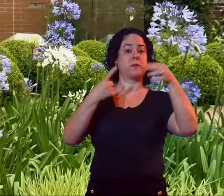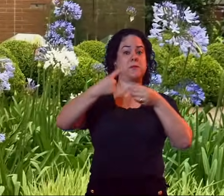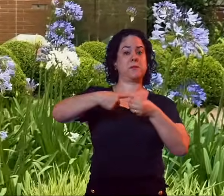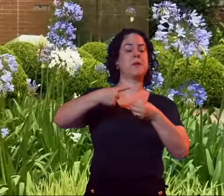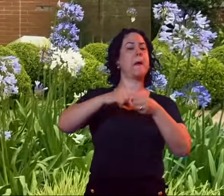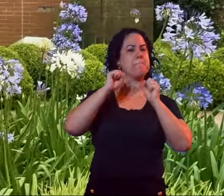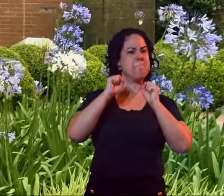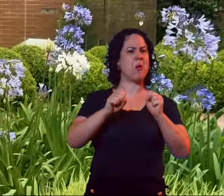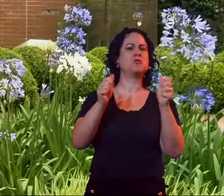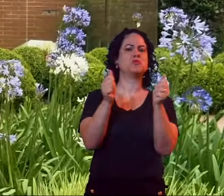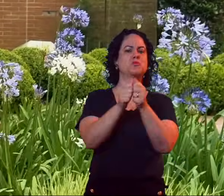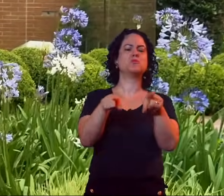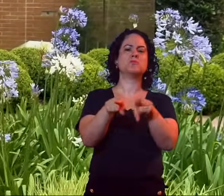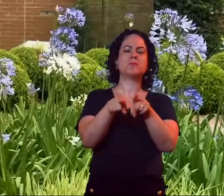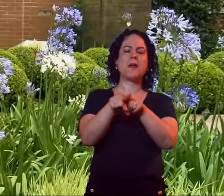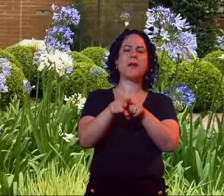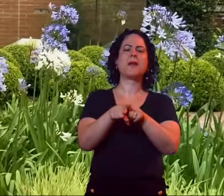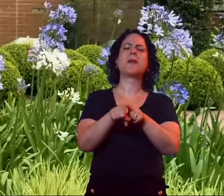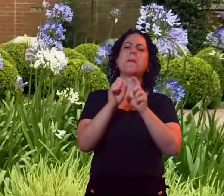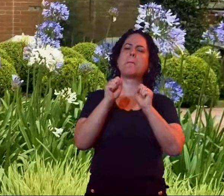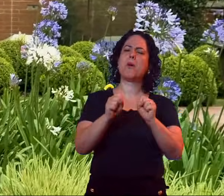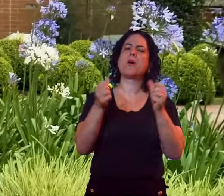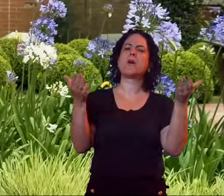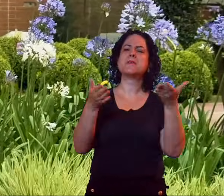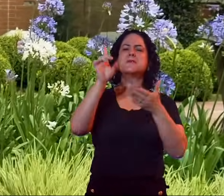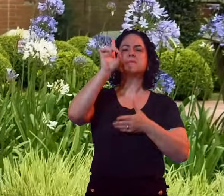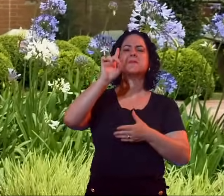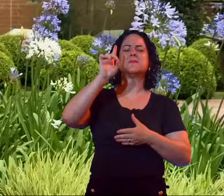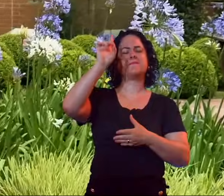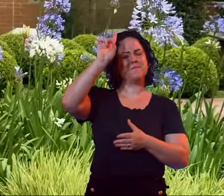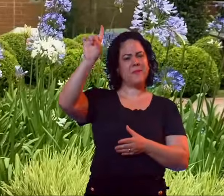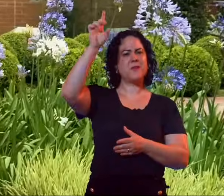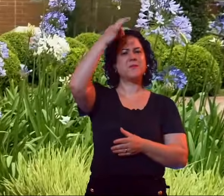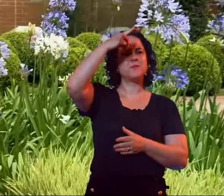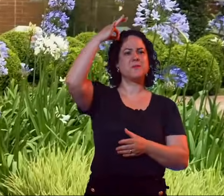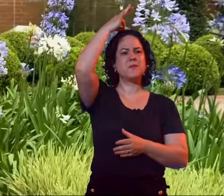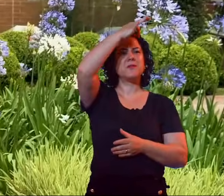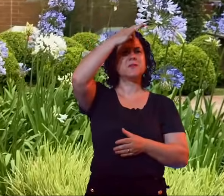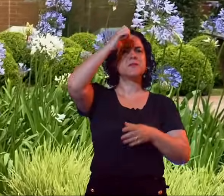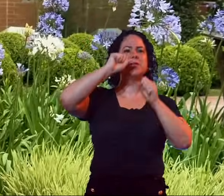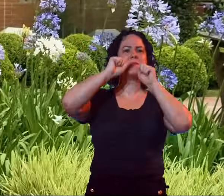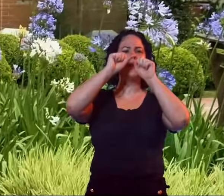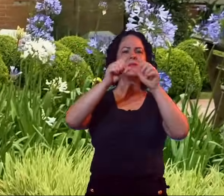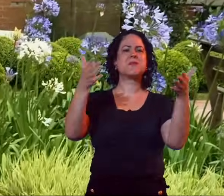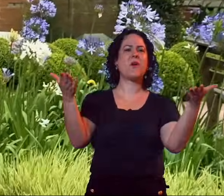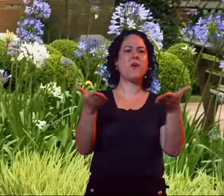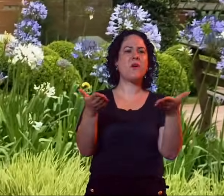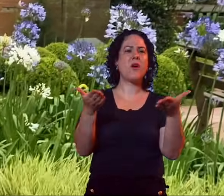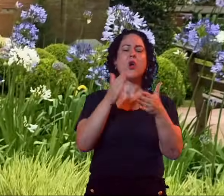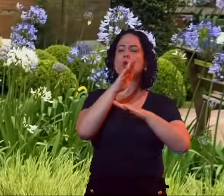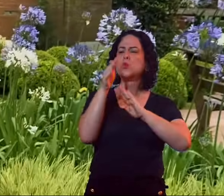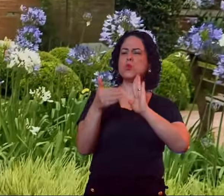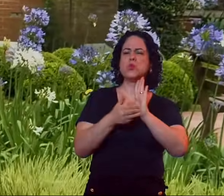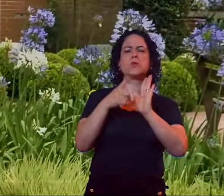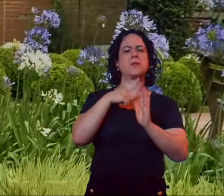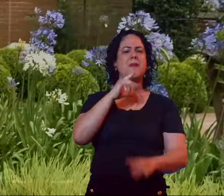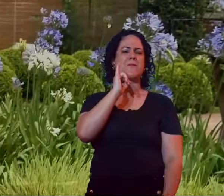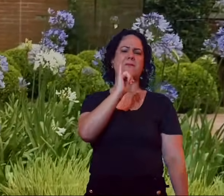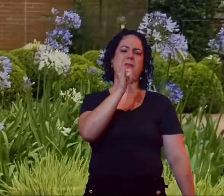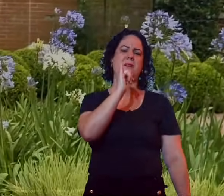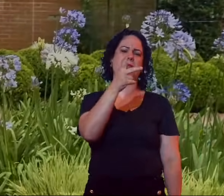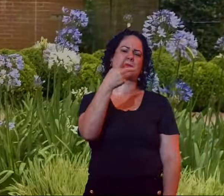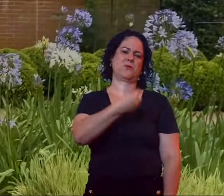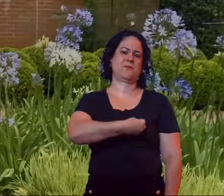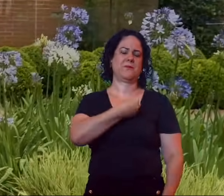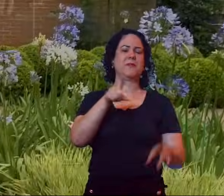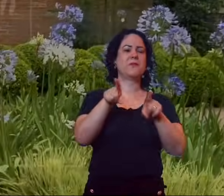falar poderosamente a sua vida, que o Espírito Santo te conduza, abrir o seu coração, a sua mente, para tudo aquilo que Ele há de ministrar na sua vida, na